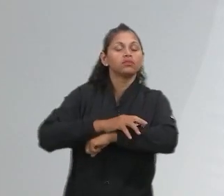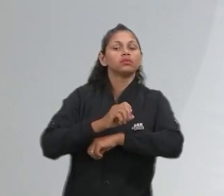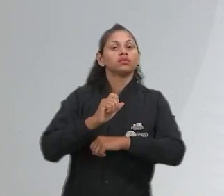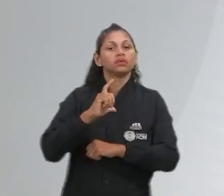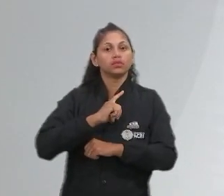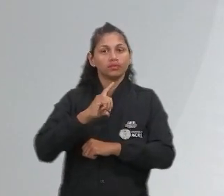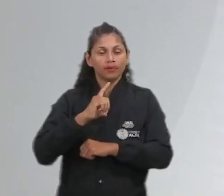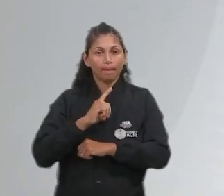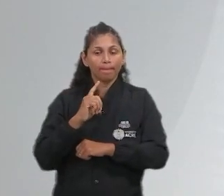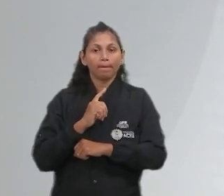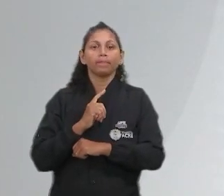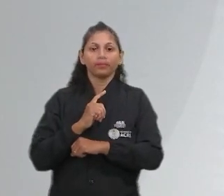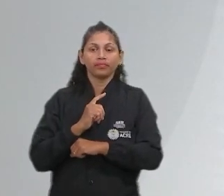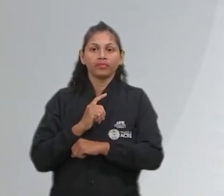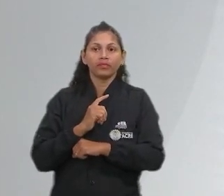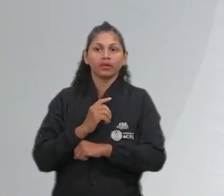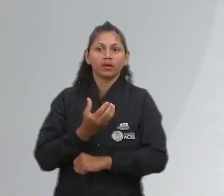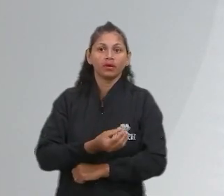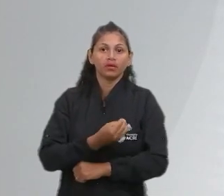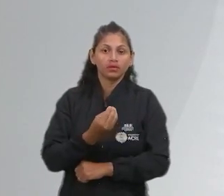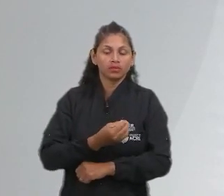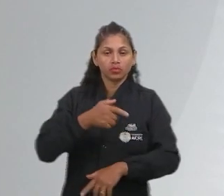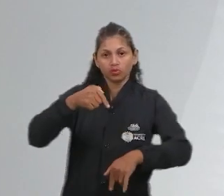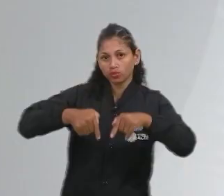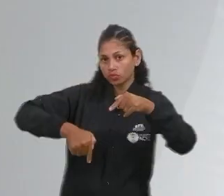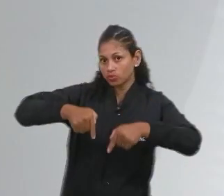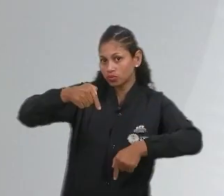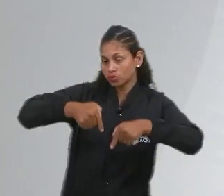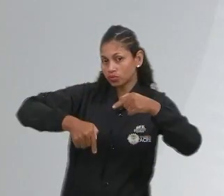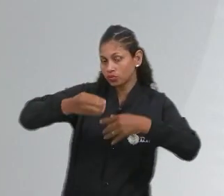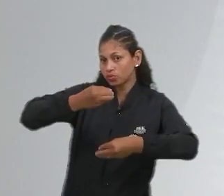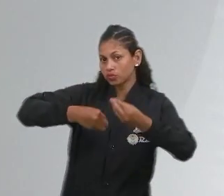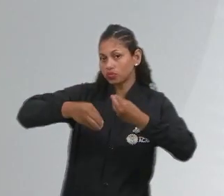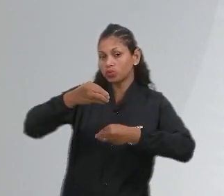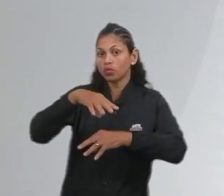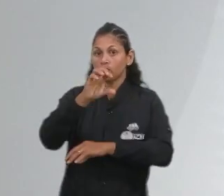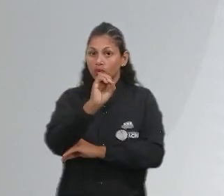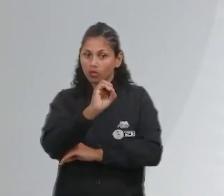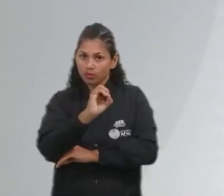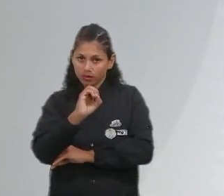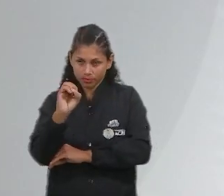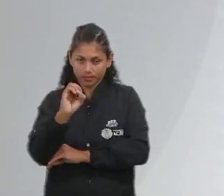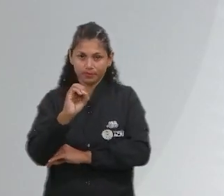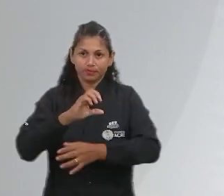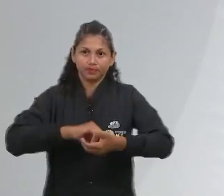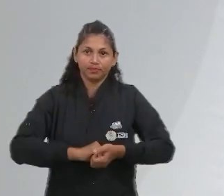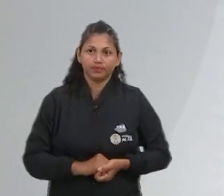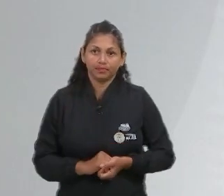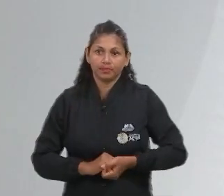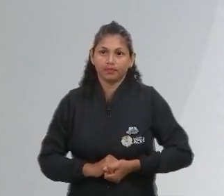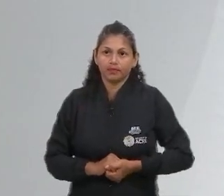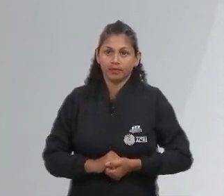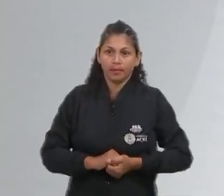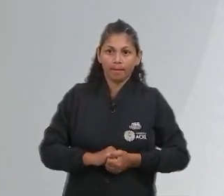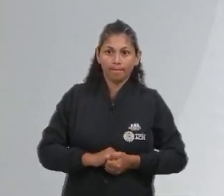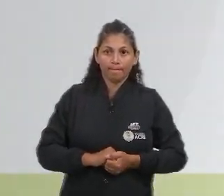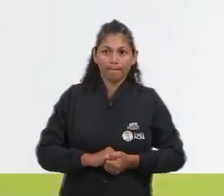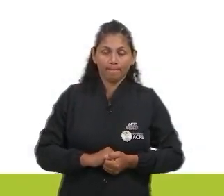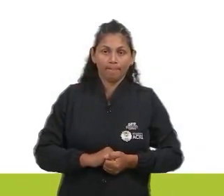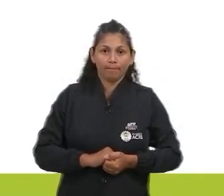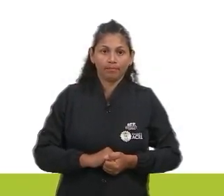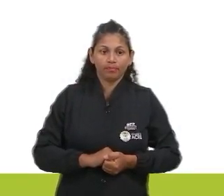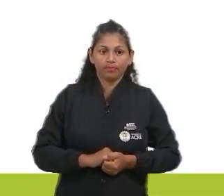a presença do elemento químico oxigênio, por isso que são chamadas de oxigenadas, tá? Então a gente